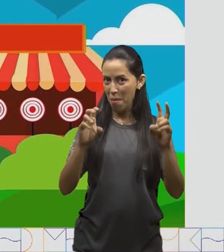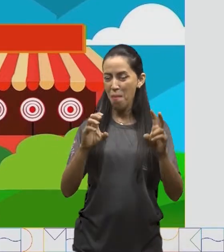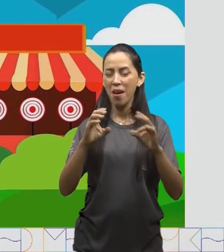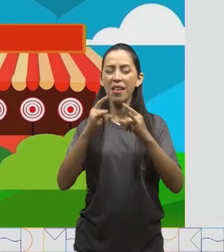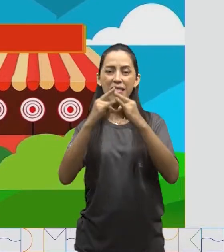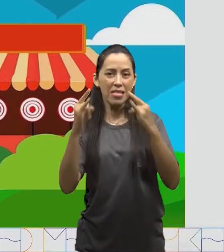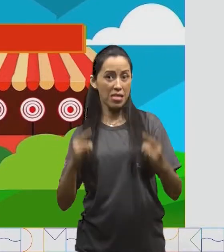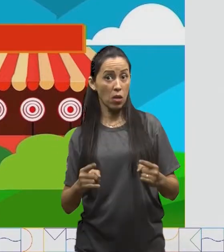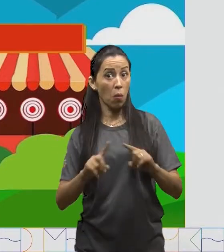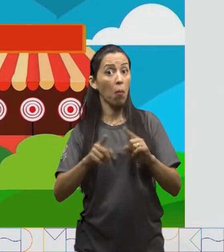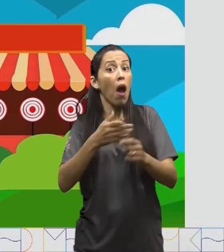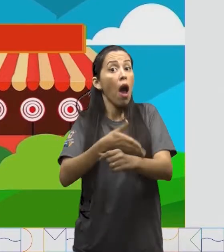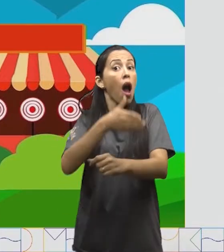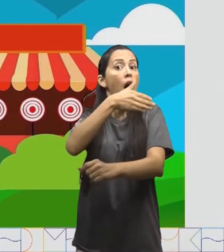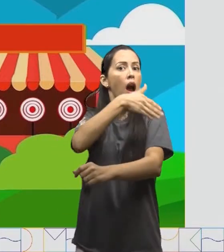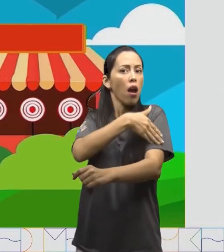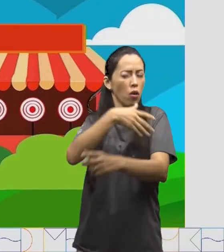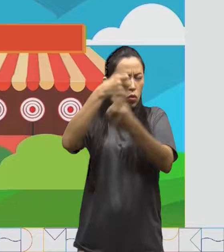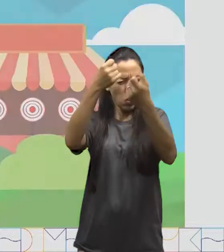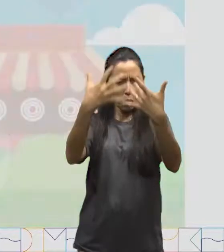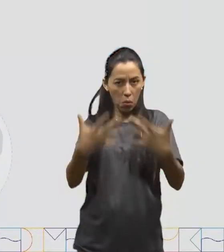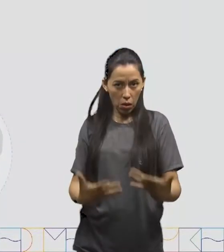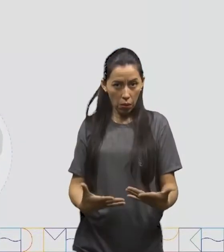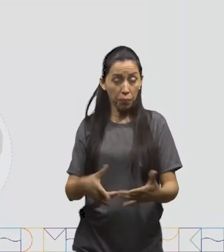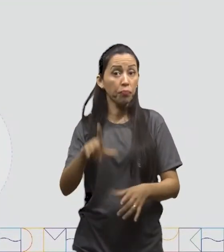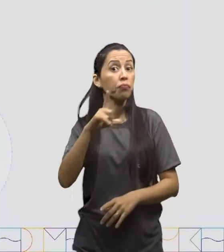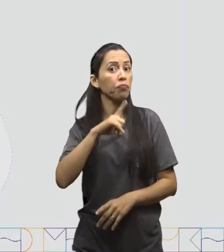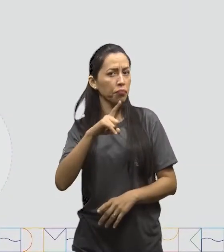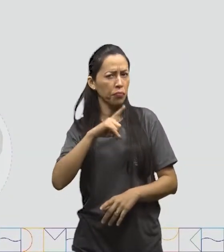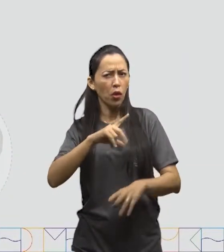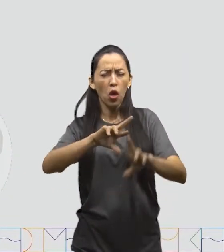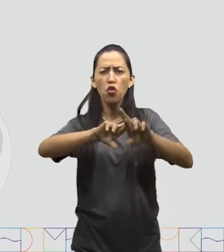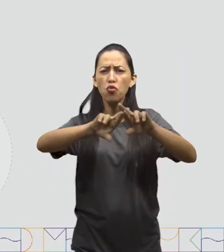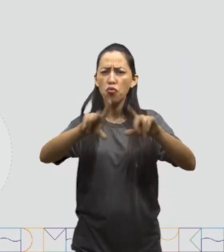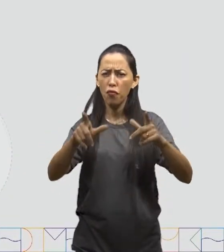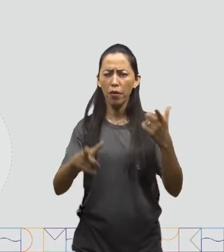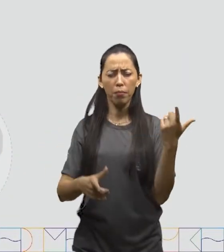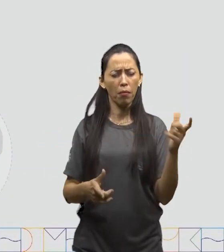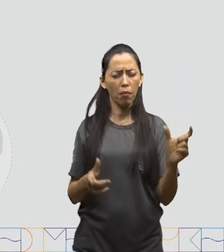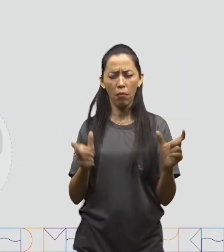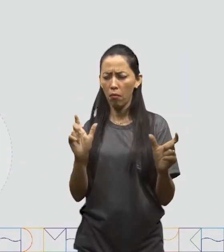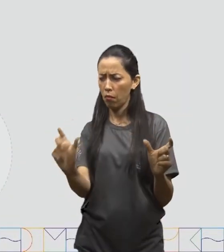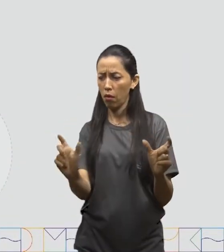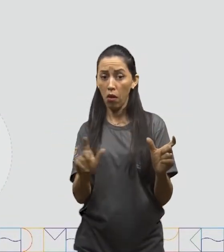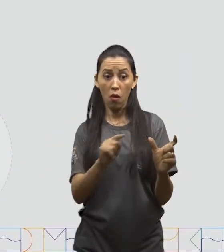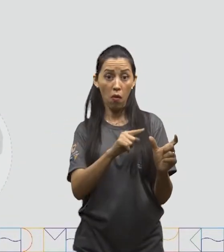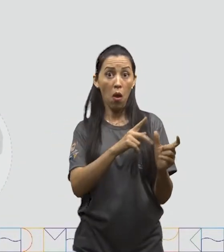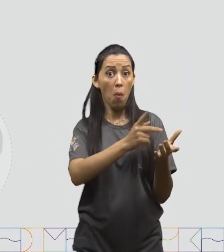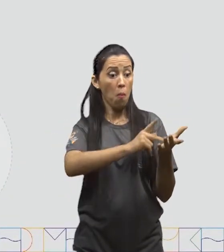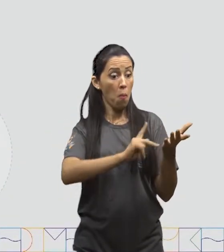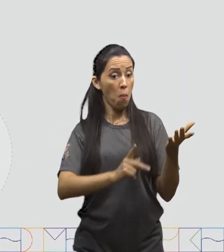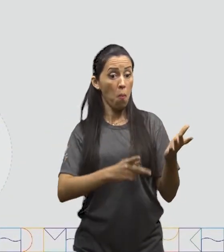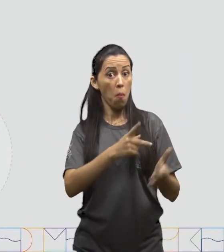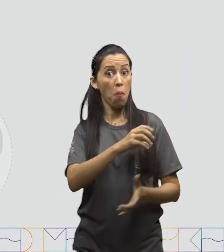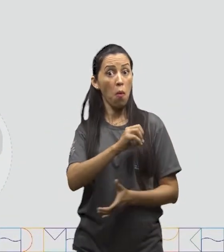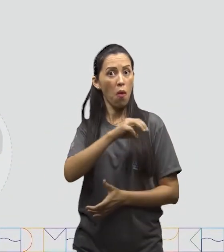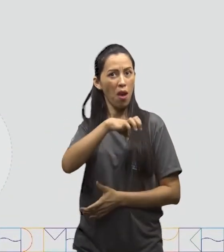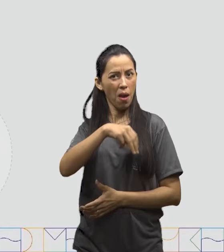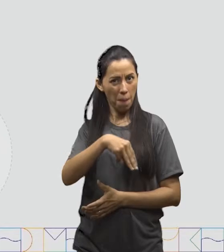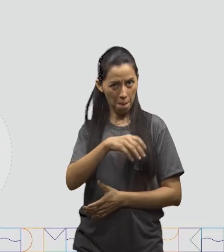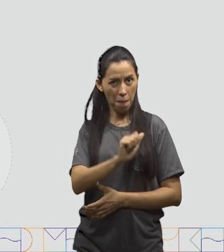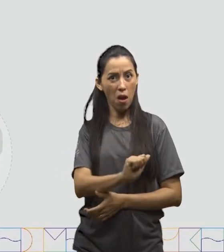os poemas, preciso lhe explicar algo. Existe uma diferença entre poema e poesia, e como nas